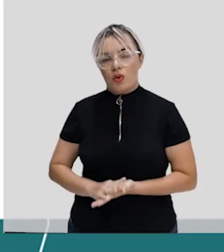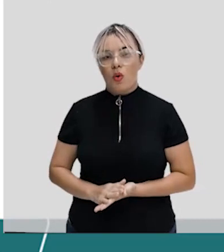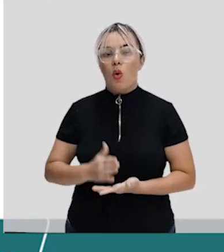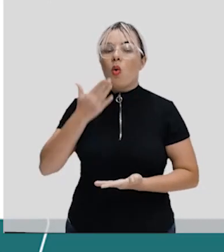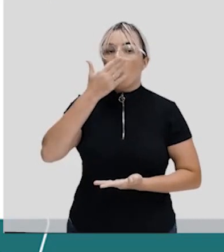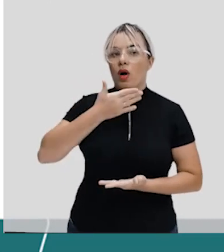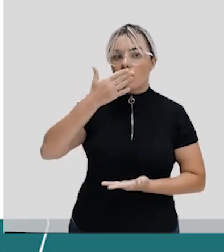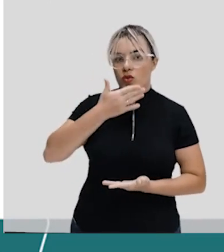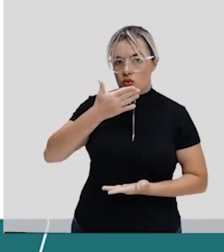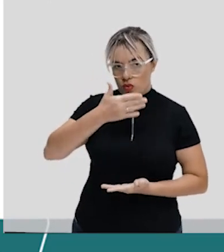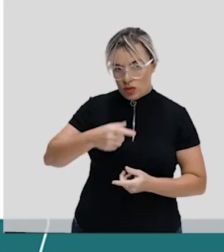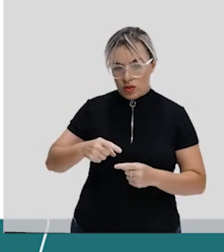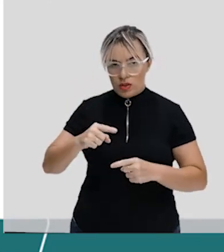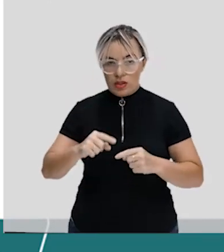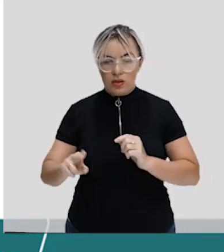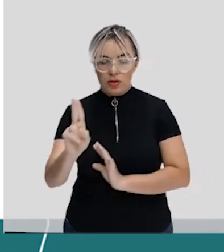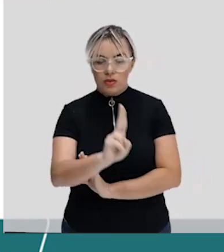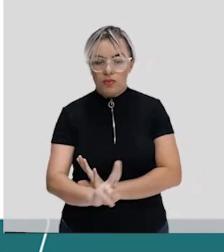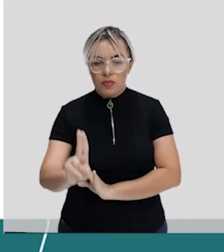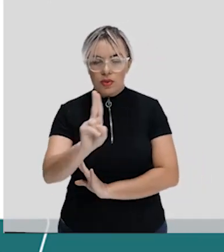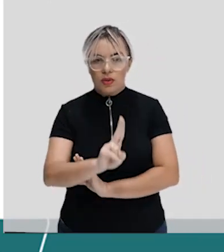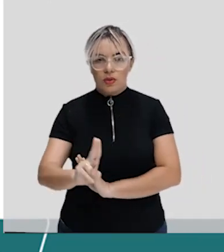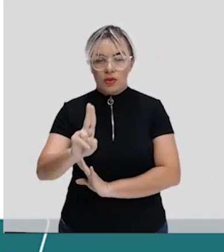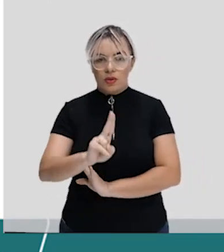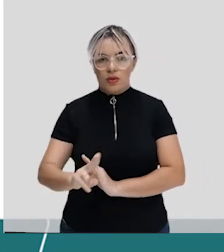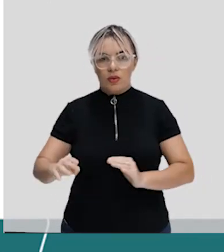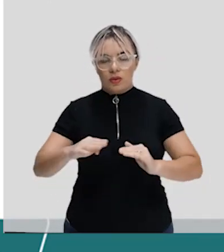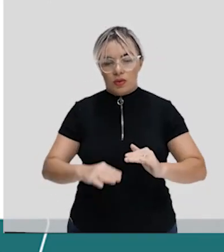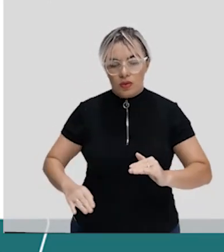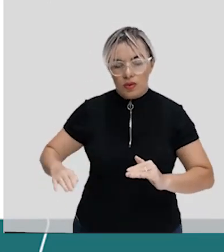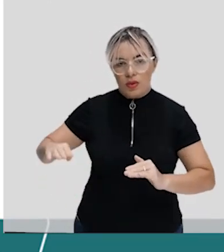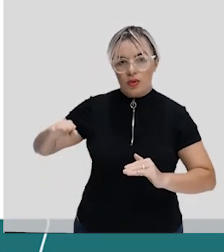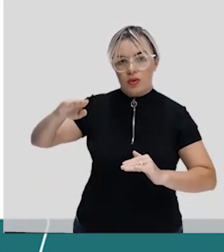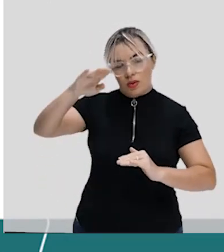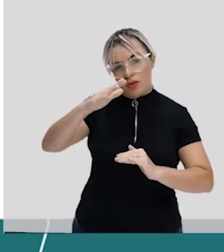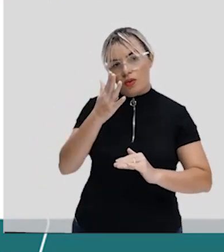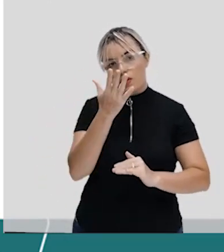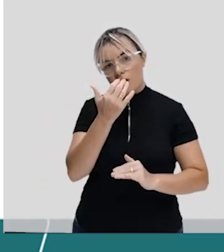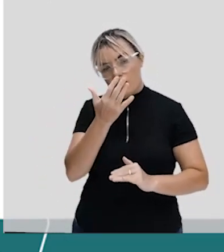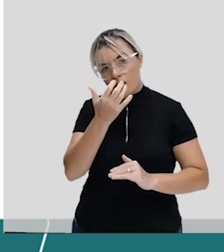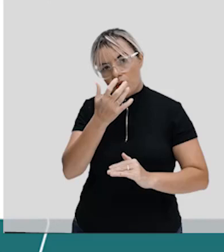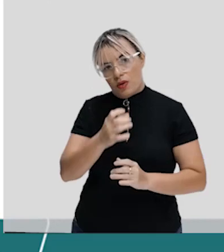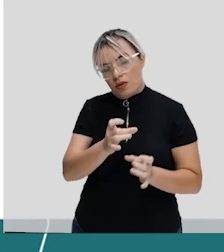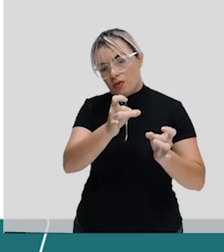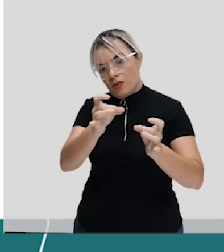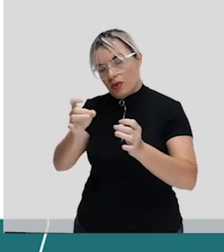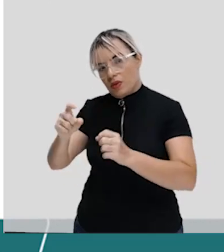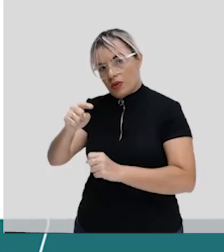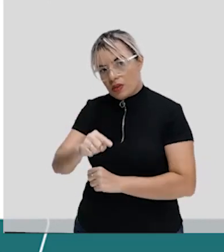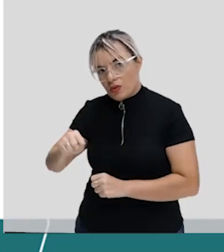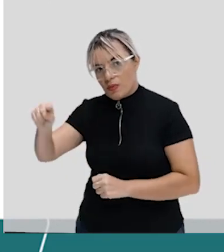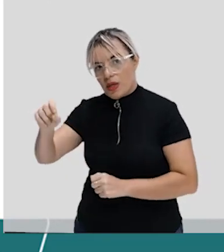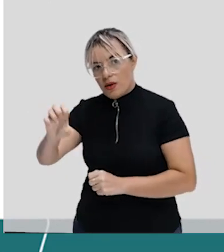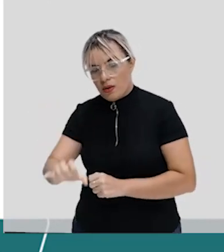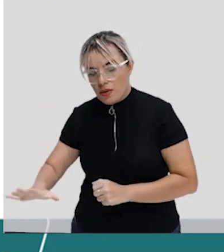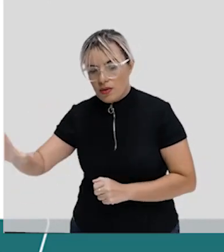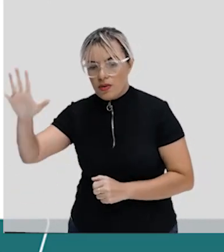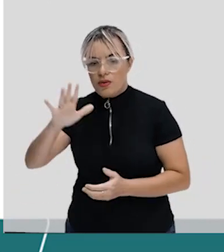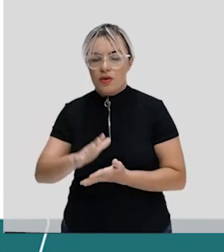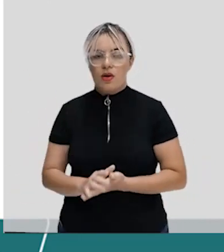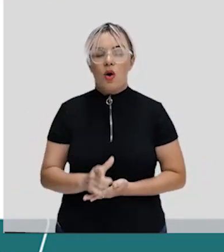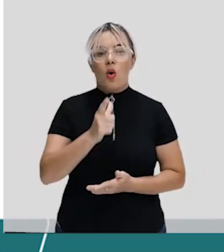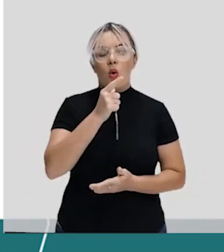produto que estava em alta o seu consumo no mercado europeu. O açúcar que o